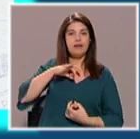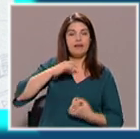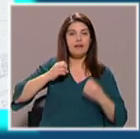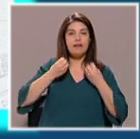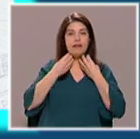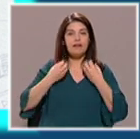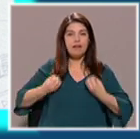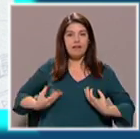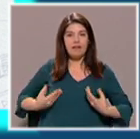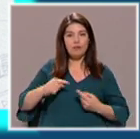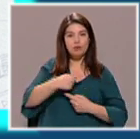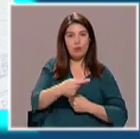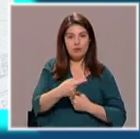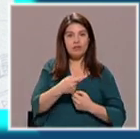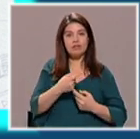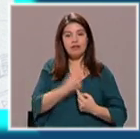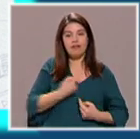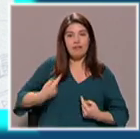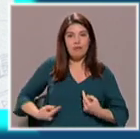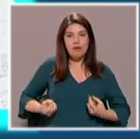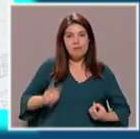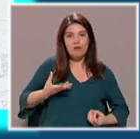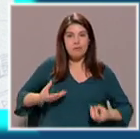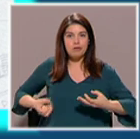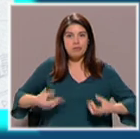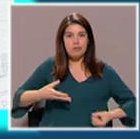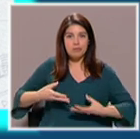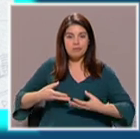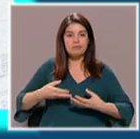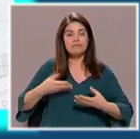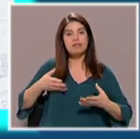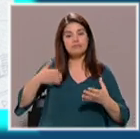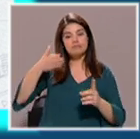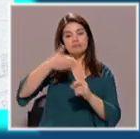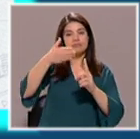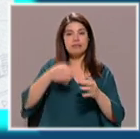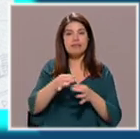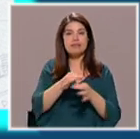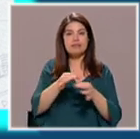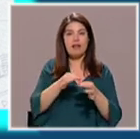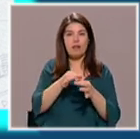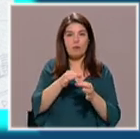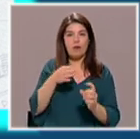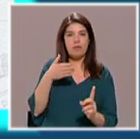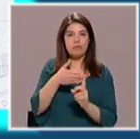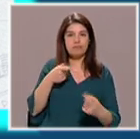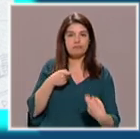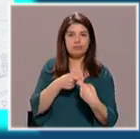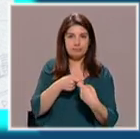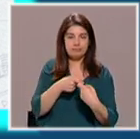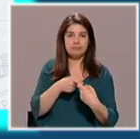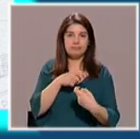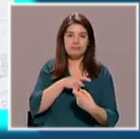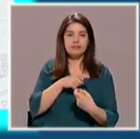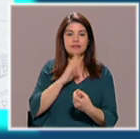suas próprias hormonas, as quais depois reagem nas células-alvo de modo a efetuar uma resposta